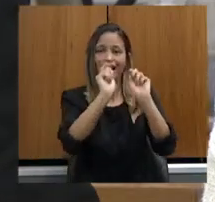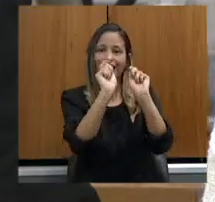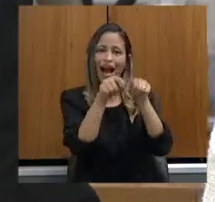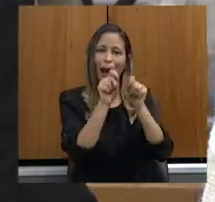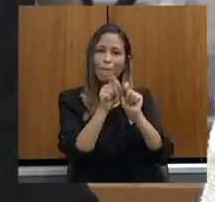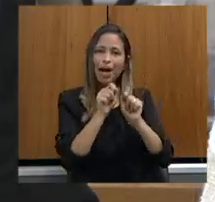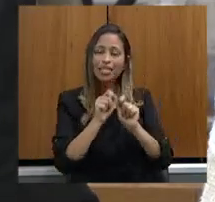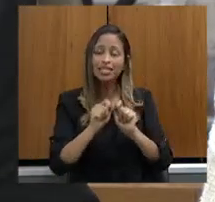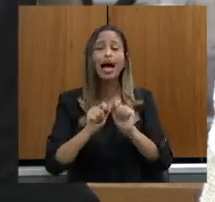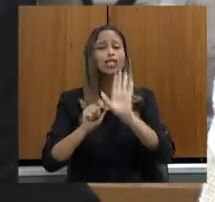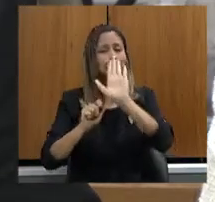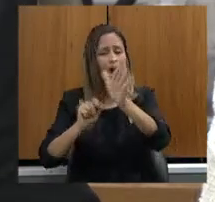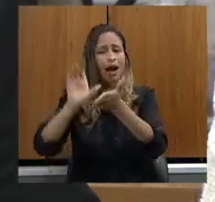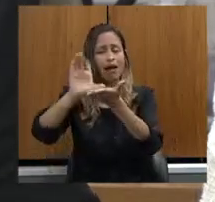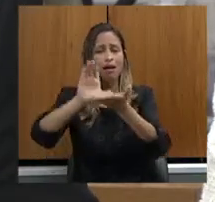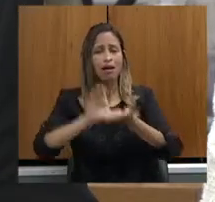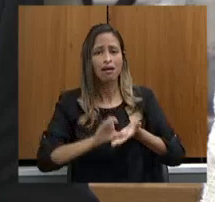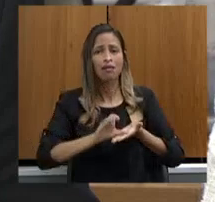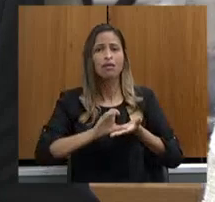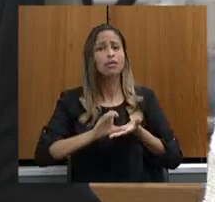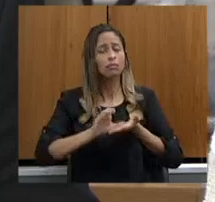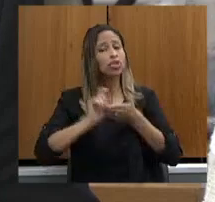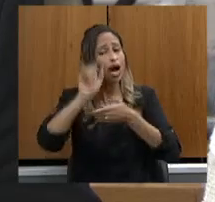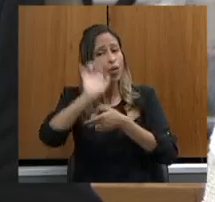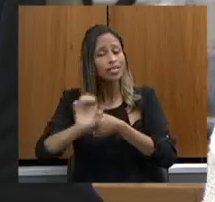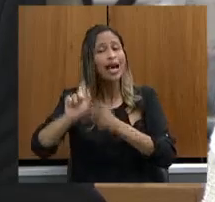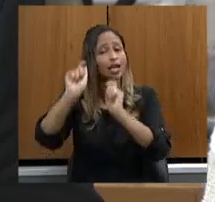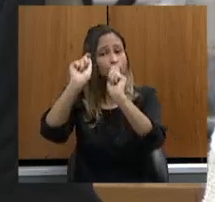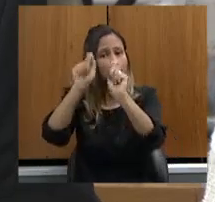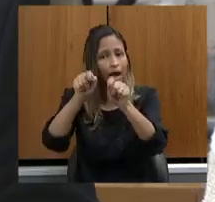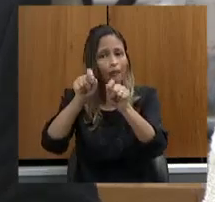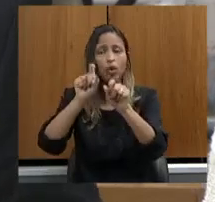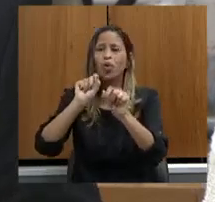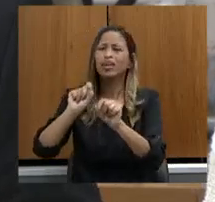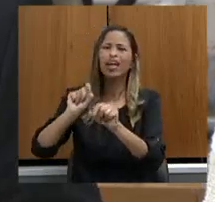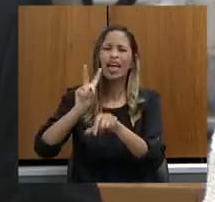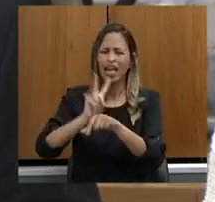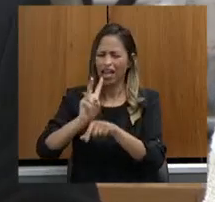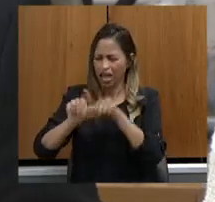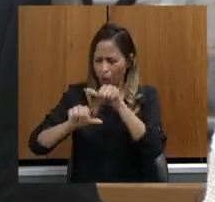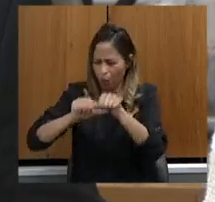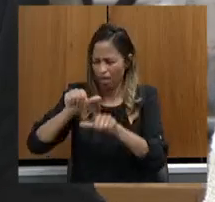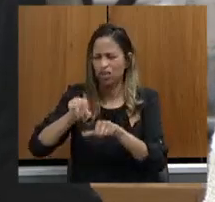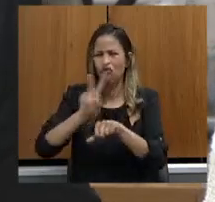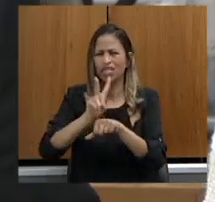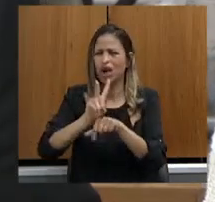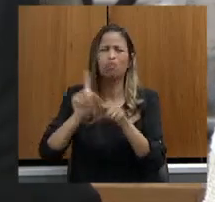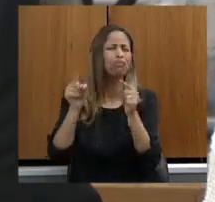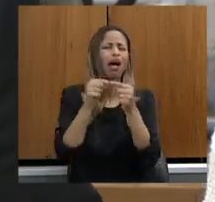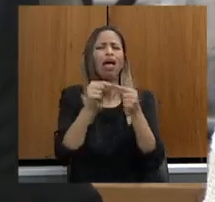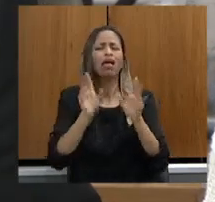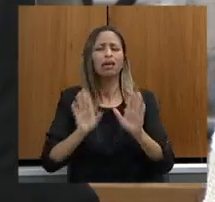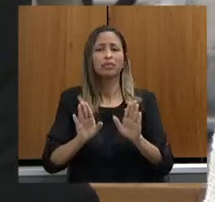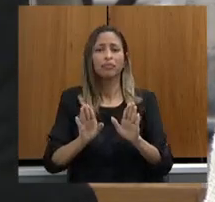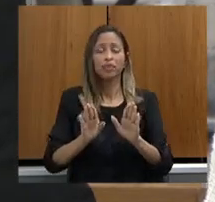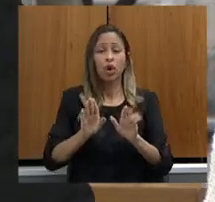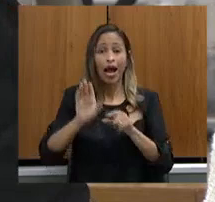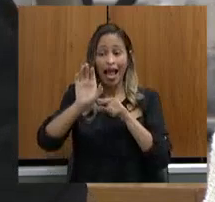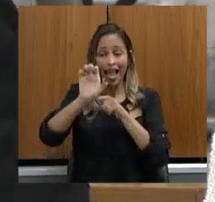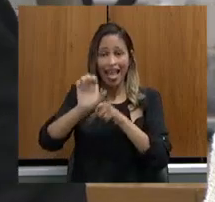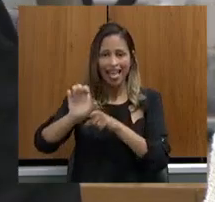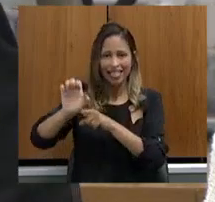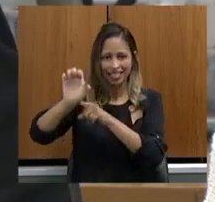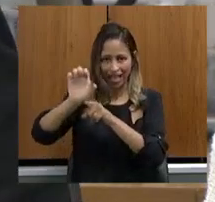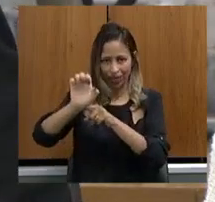capacidade do Estado de fazer investimentos bom e isso e o que tem a ver o regime de recuperação fiscal com isso na realidade o estado